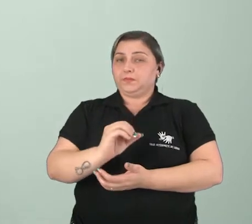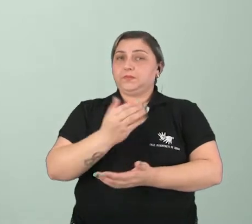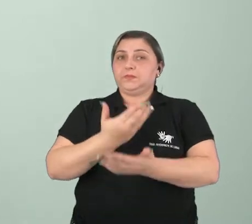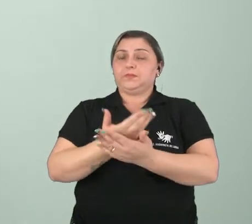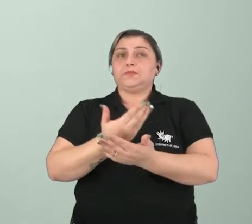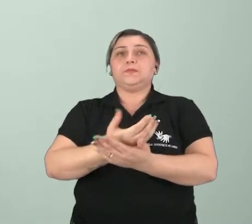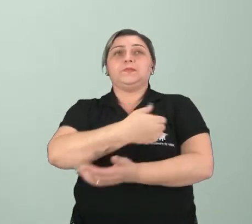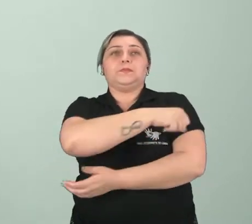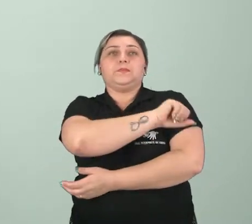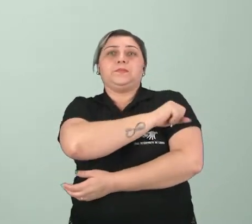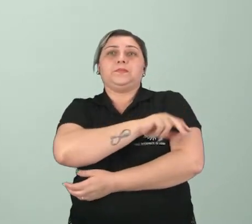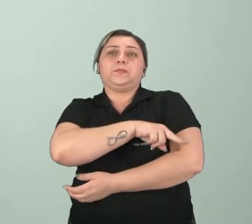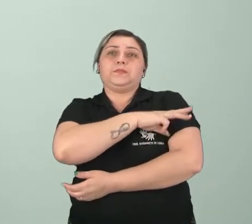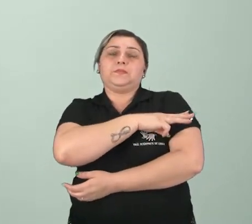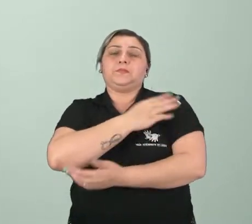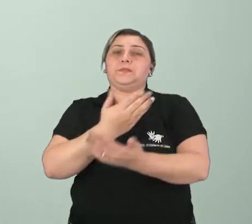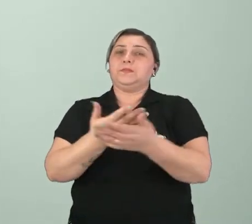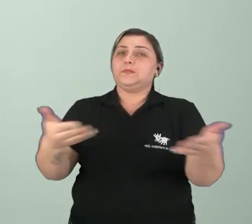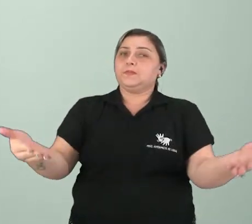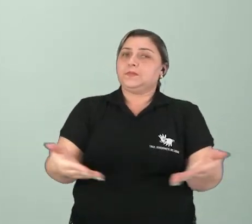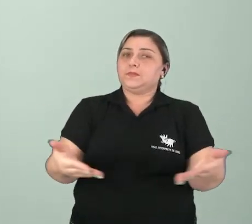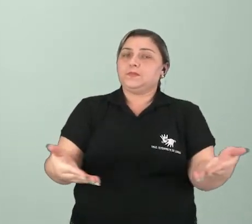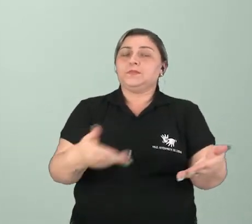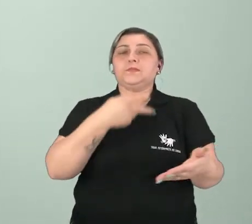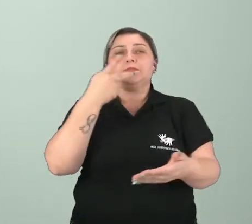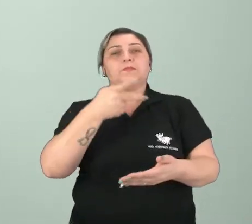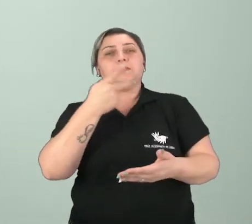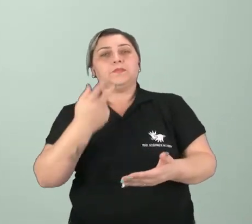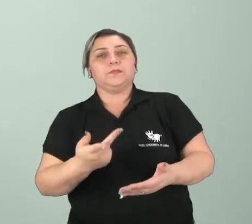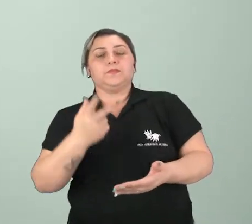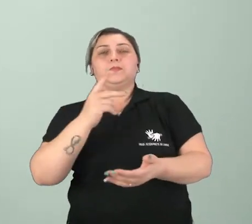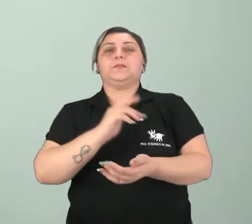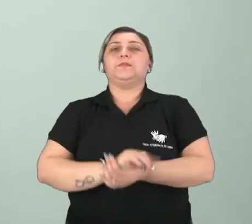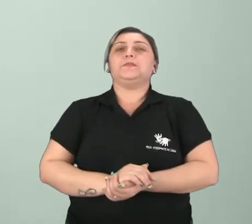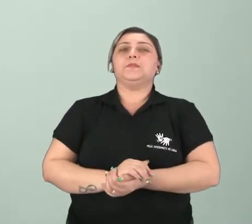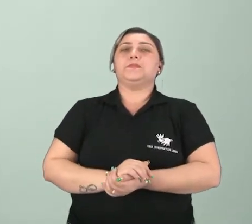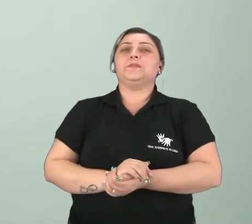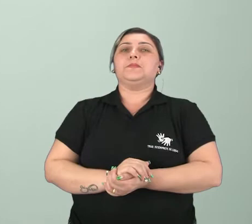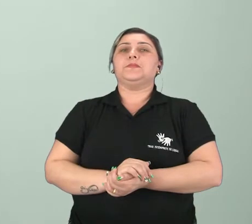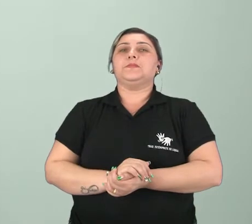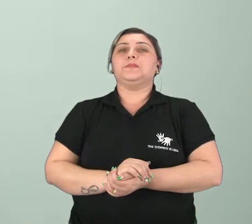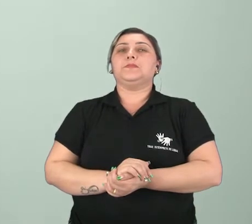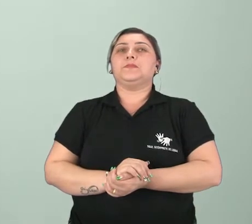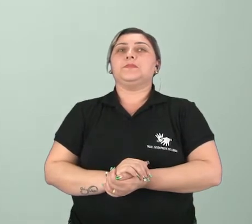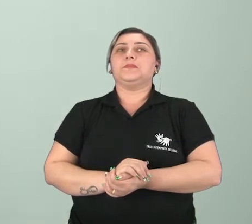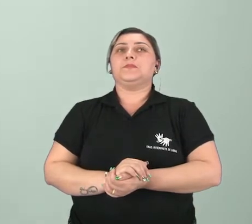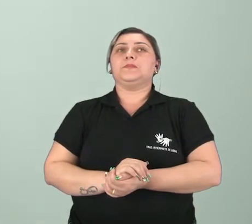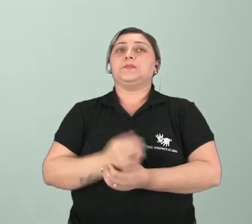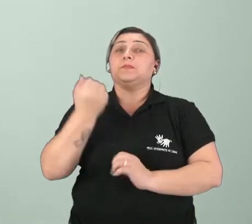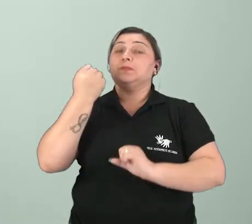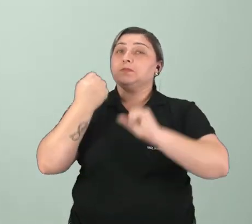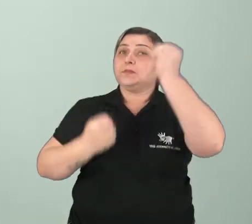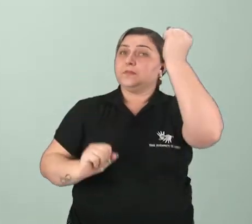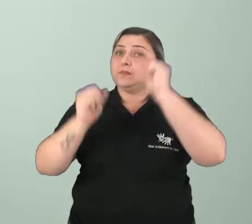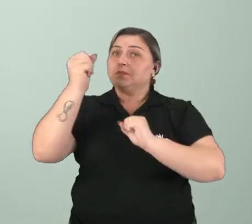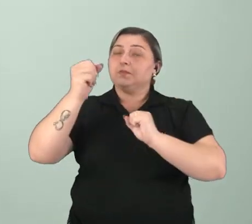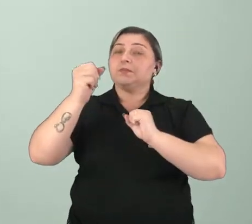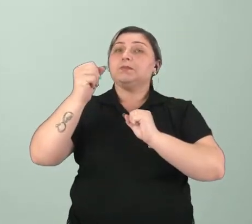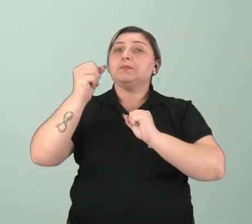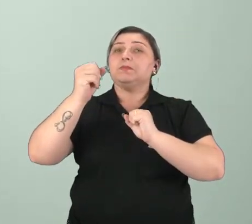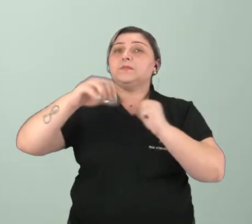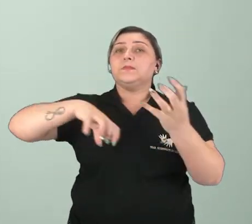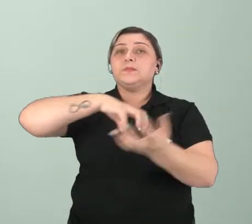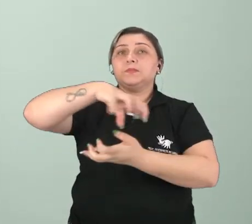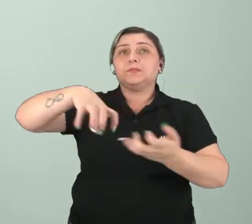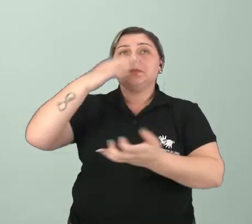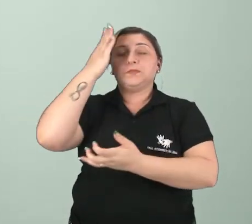ano do ensino fundamental. Na aula de hoje, a gente vai falar um pouquinho sobre os aspectos da Revolução Industrial e